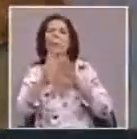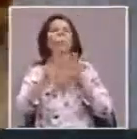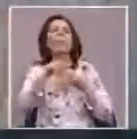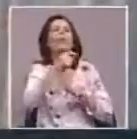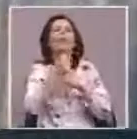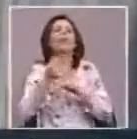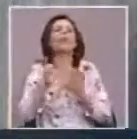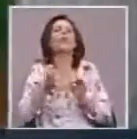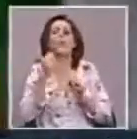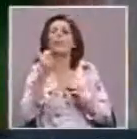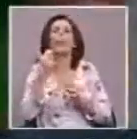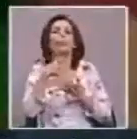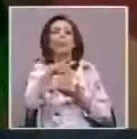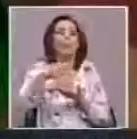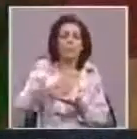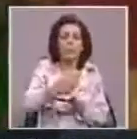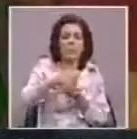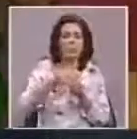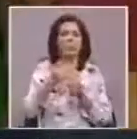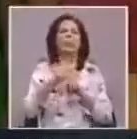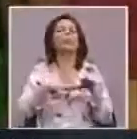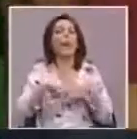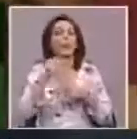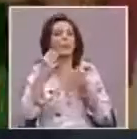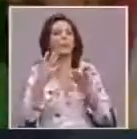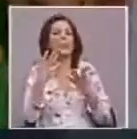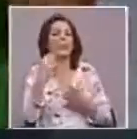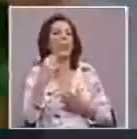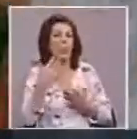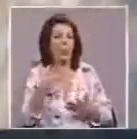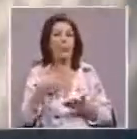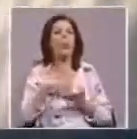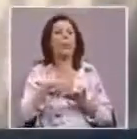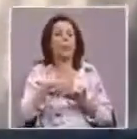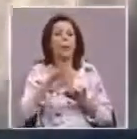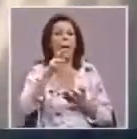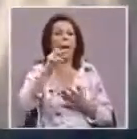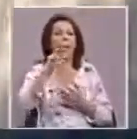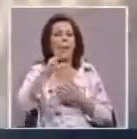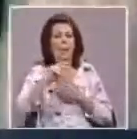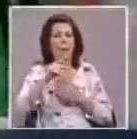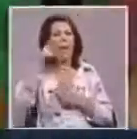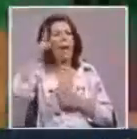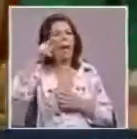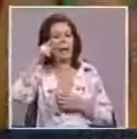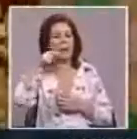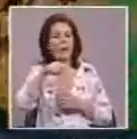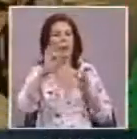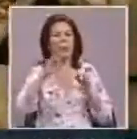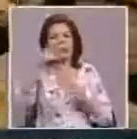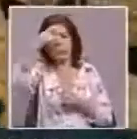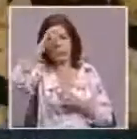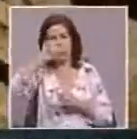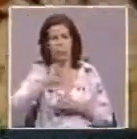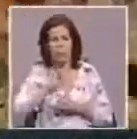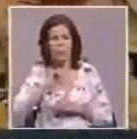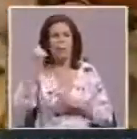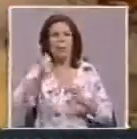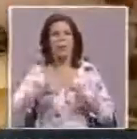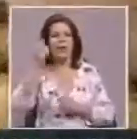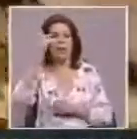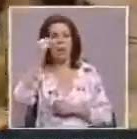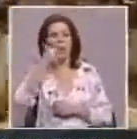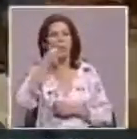pessoas costumam perguntar-lhe como é que é feito, o que é que leva? Este queijo é feito com a raça, com o leite da raça da Serra da Estrela Bordaleira, é